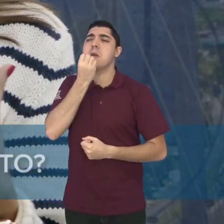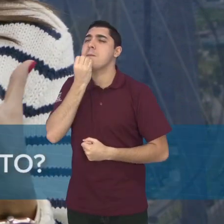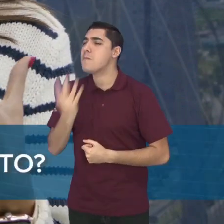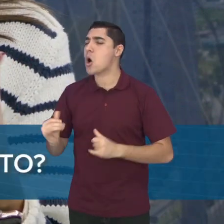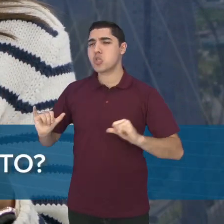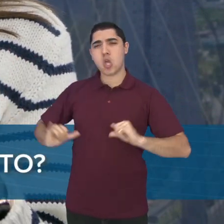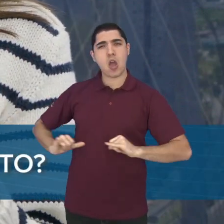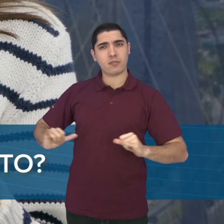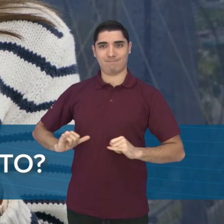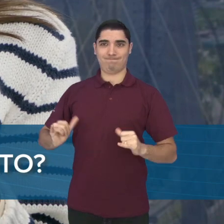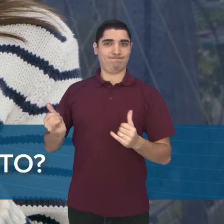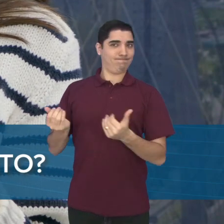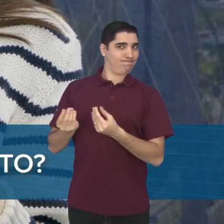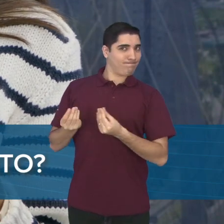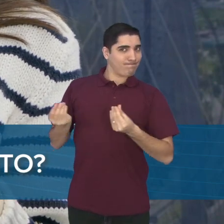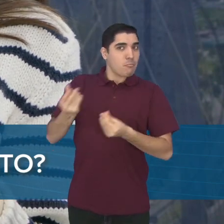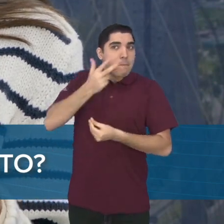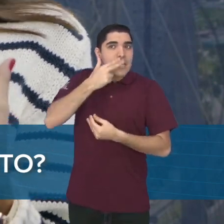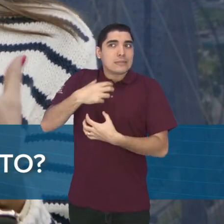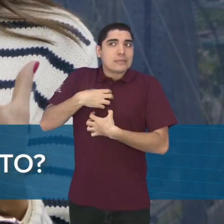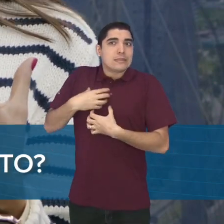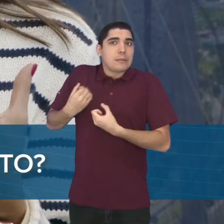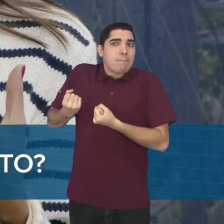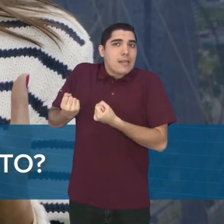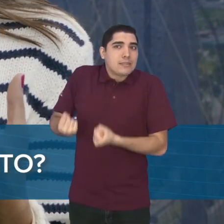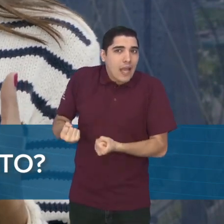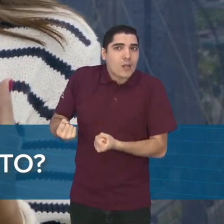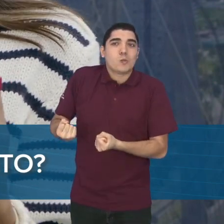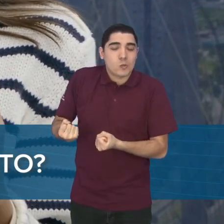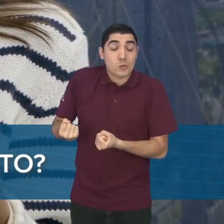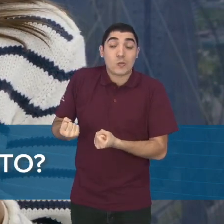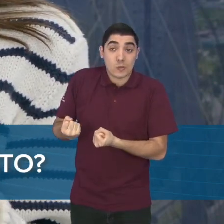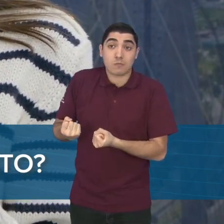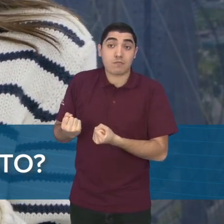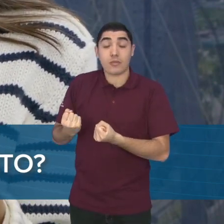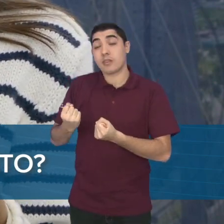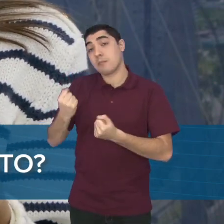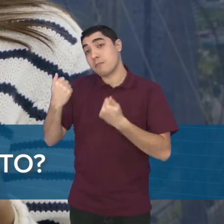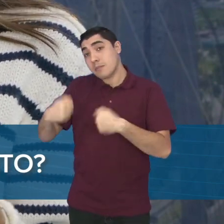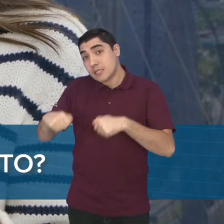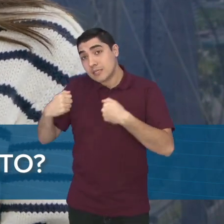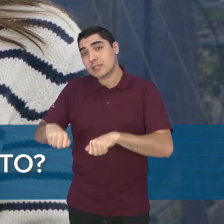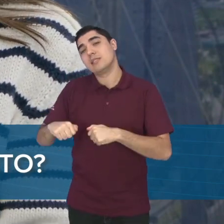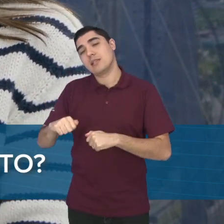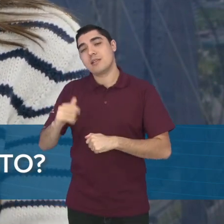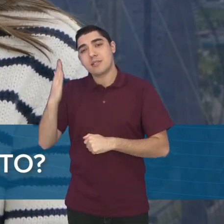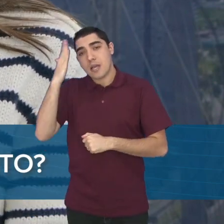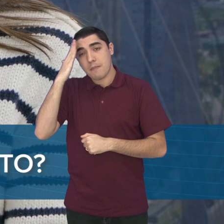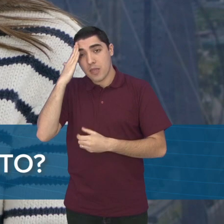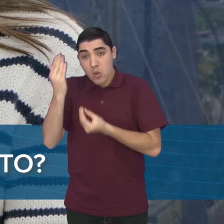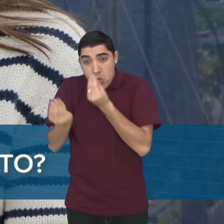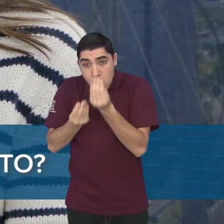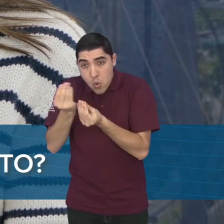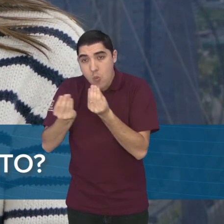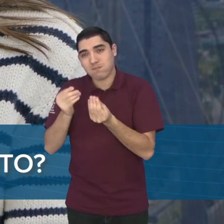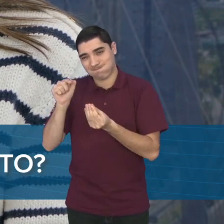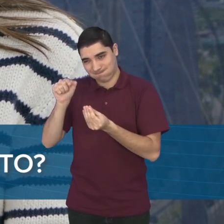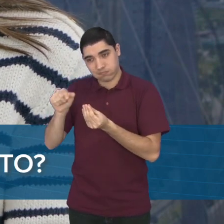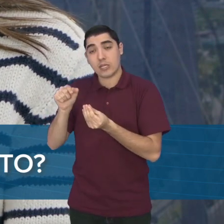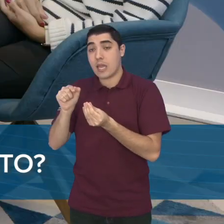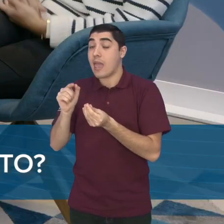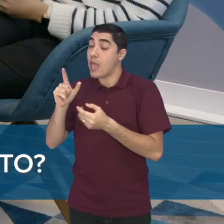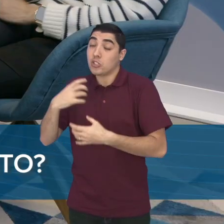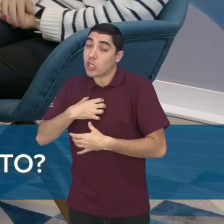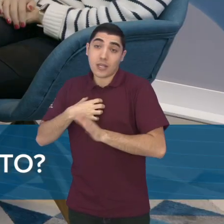muito pesado ou coloca, né, como somente dessa forma que, né? Coloca uma condição. Daí eu acho que é o complicado.